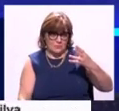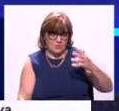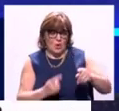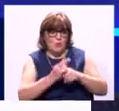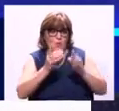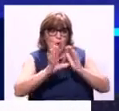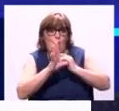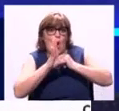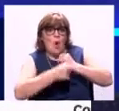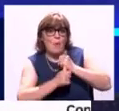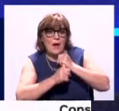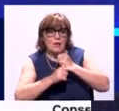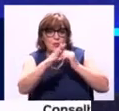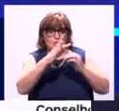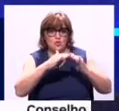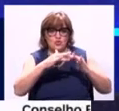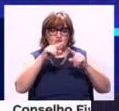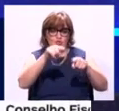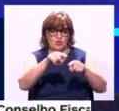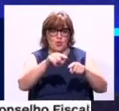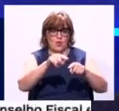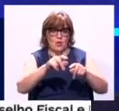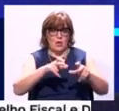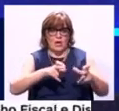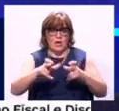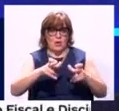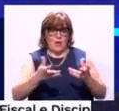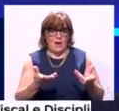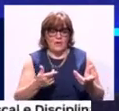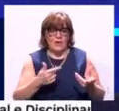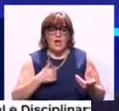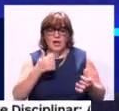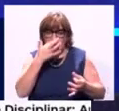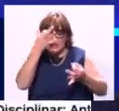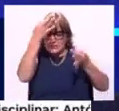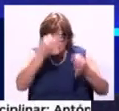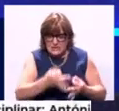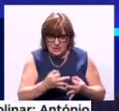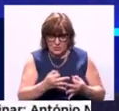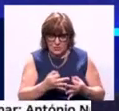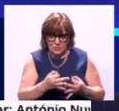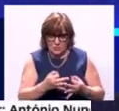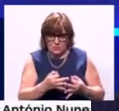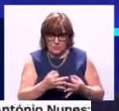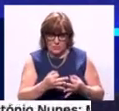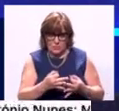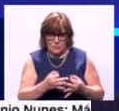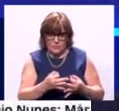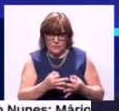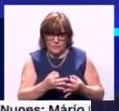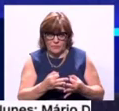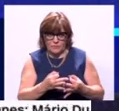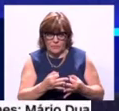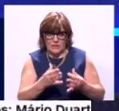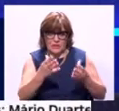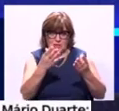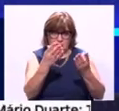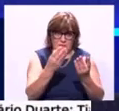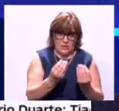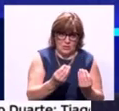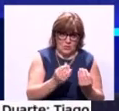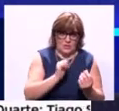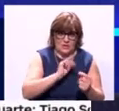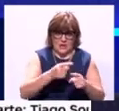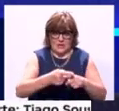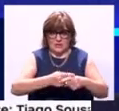Pois. Porque nos roubaram aquele jogo no Rio Ave. E tenho a certeza absoluta que tanto